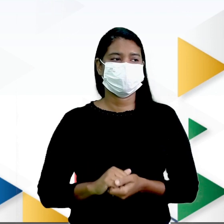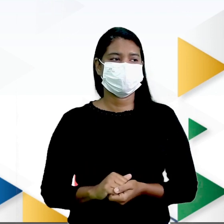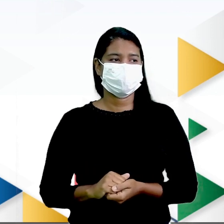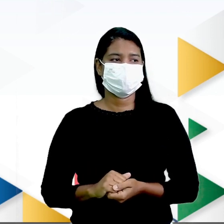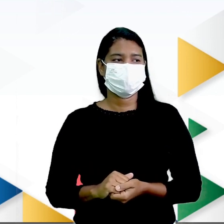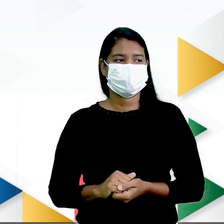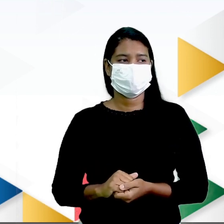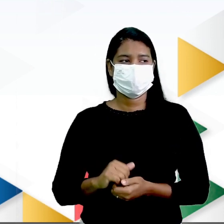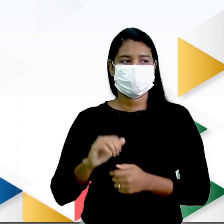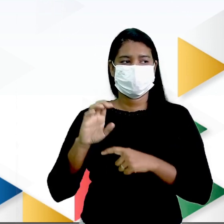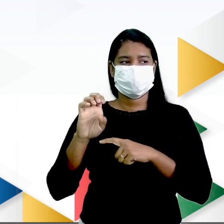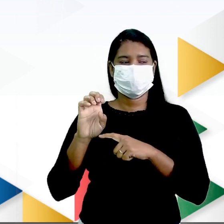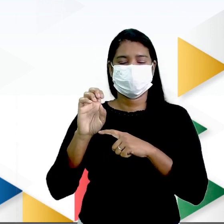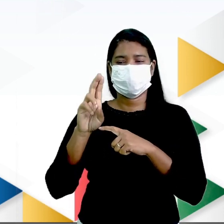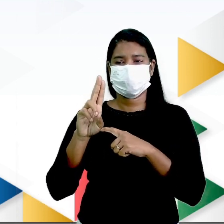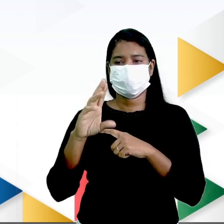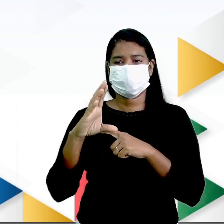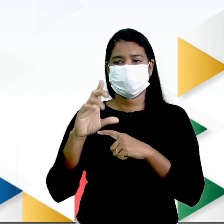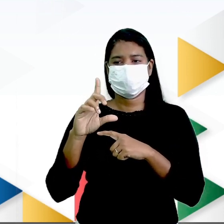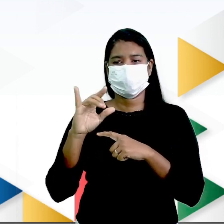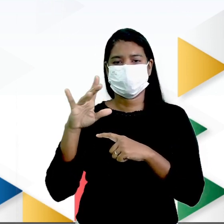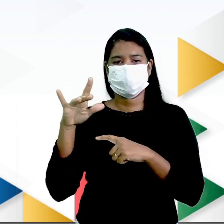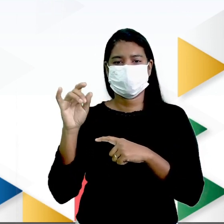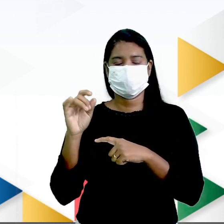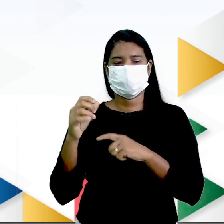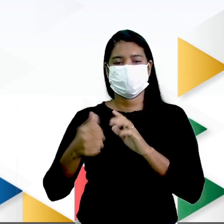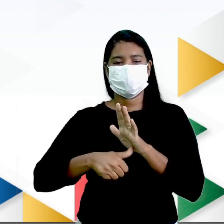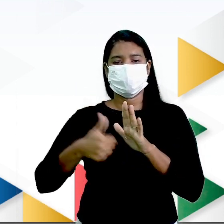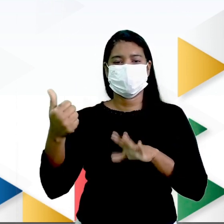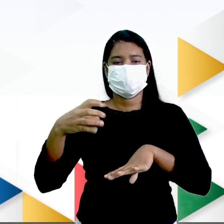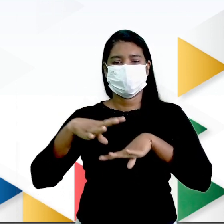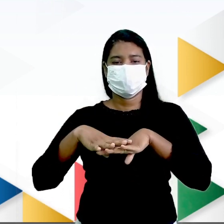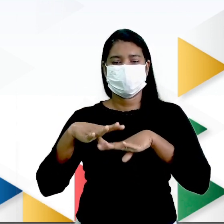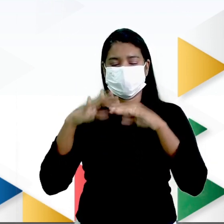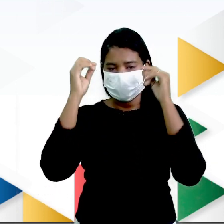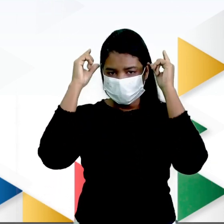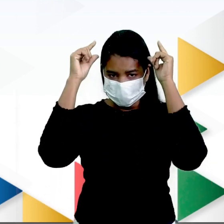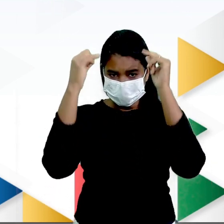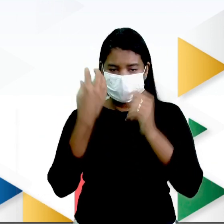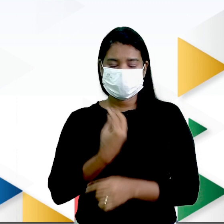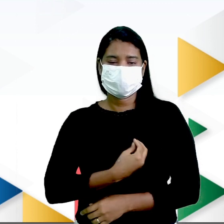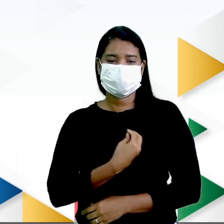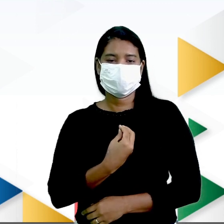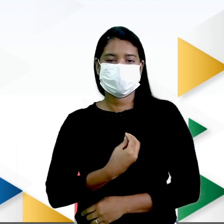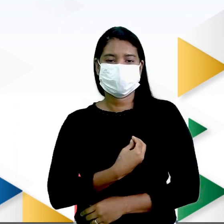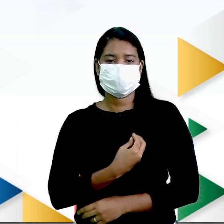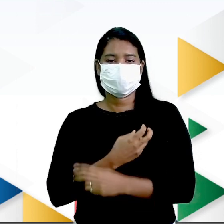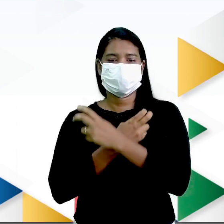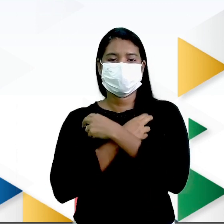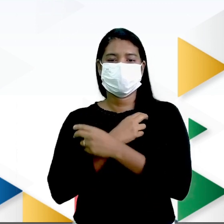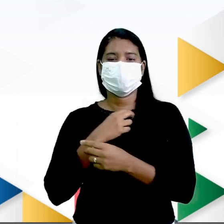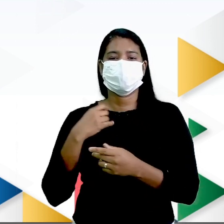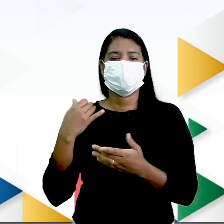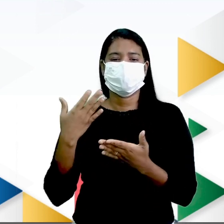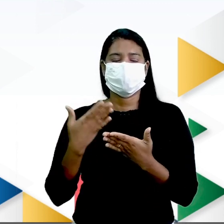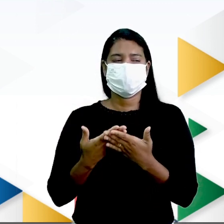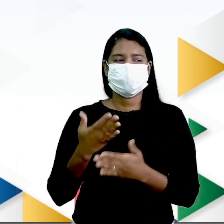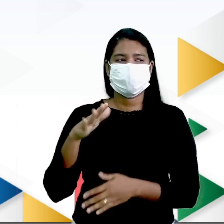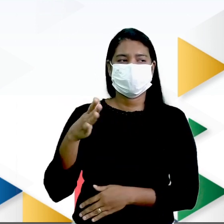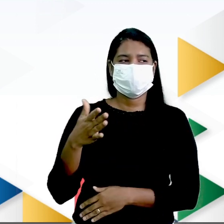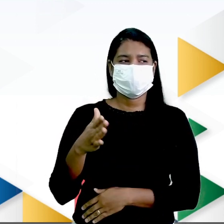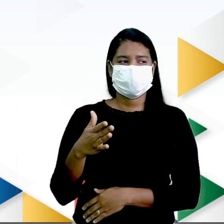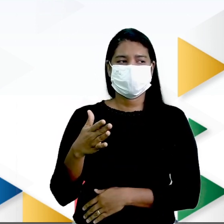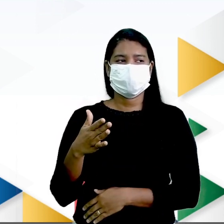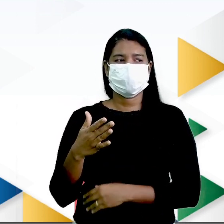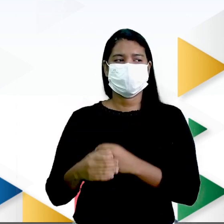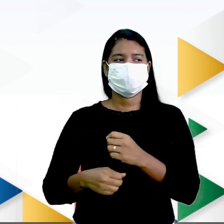Euclides de Alexandria foi o primeiro matemático grego que viveu no Egito durante aproximadamente o